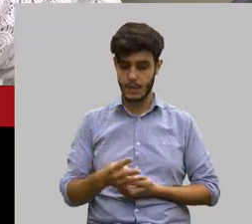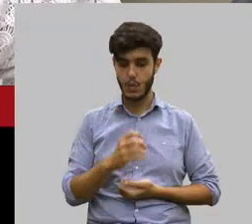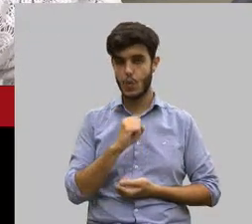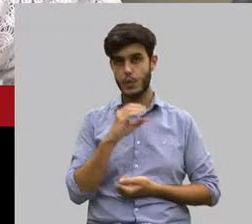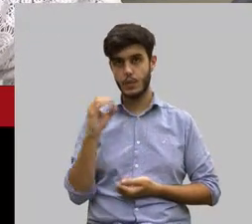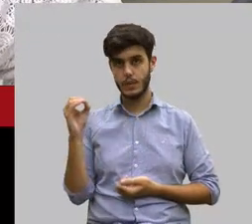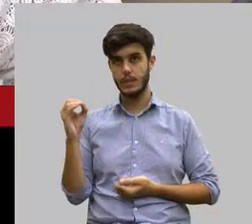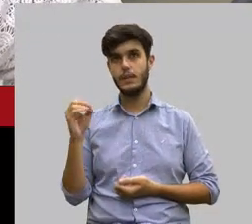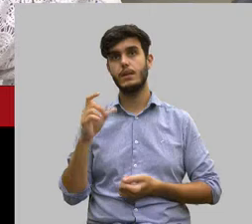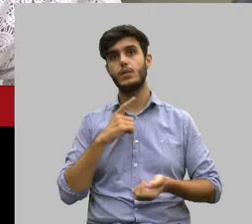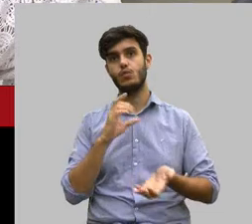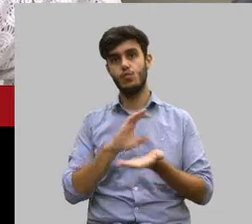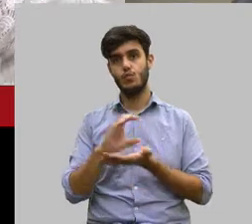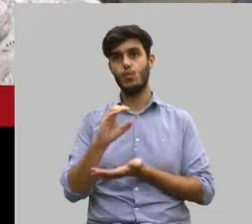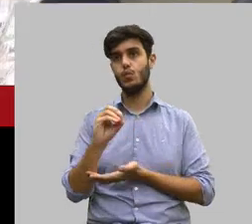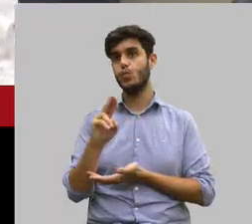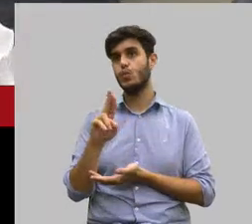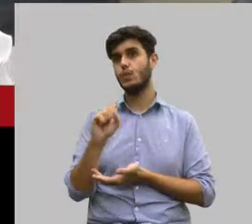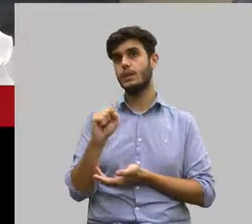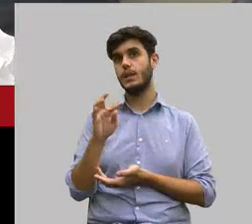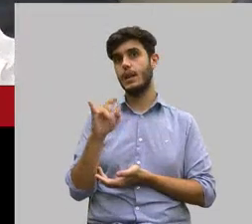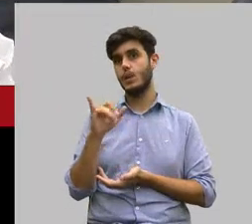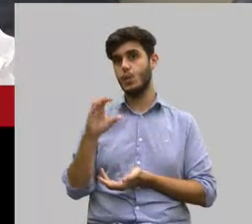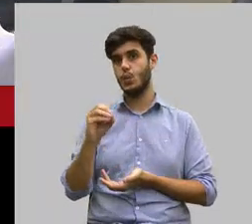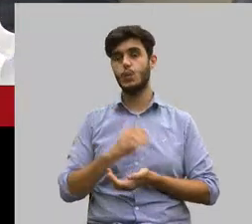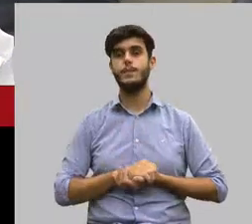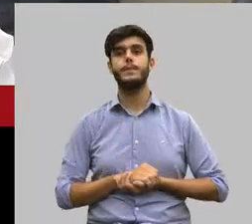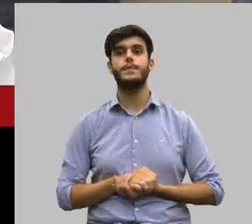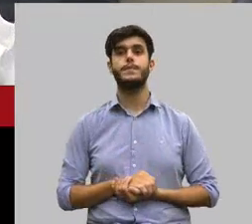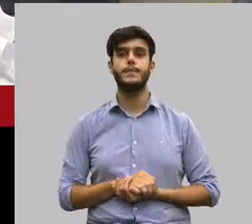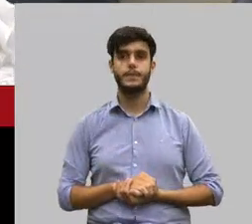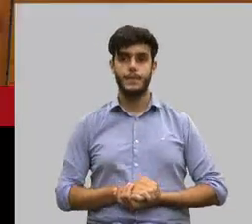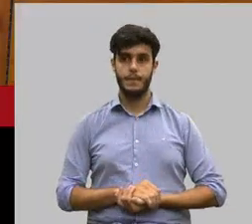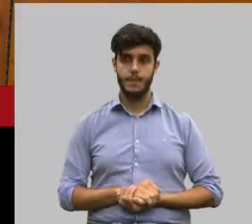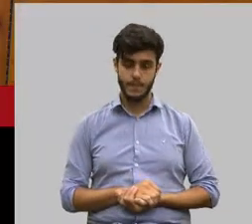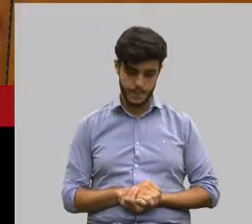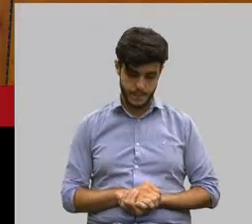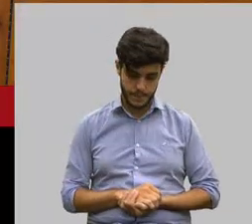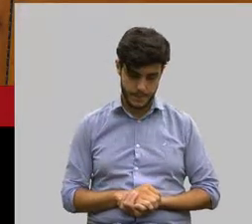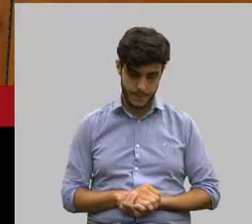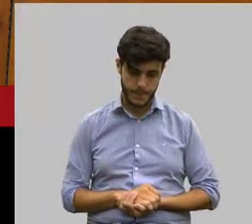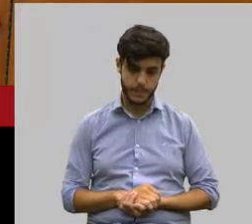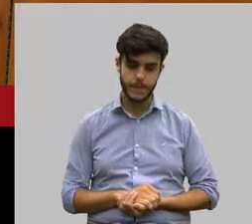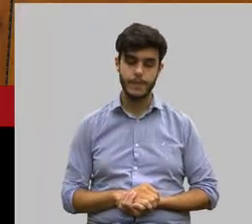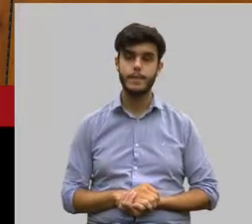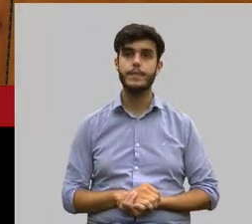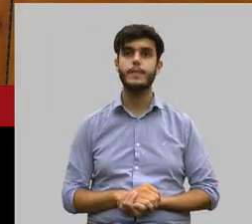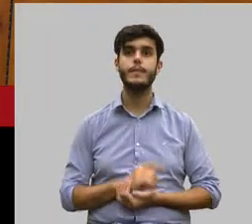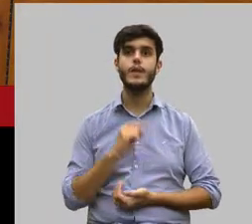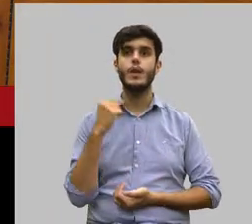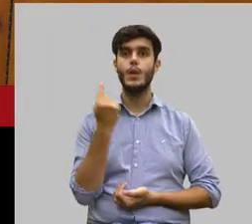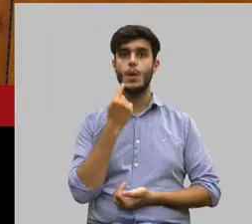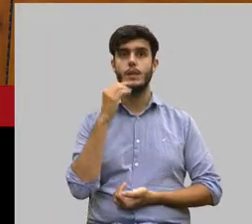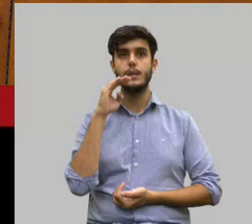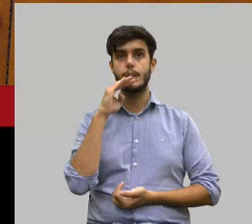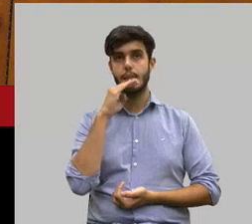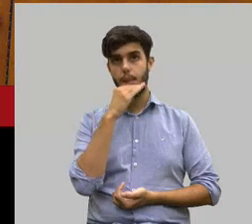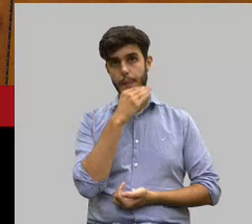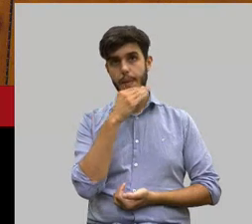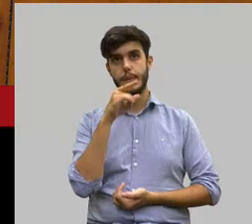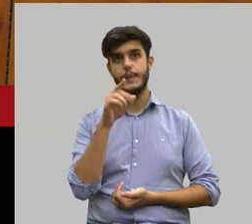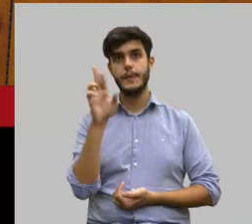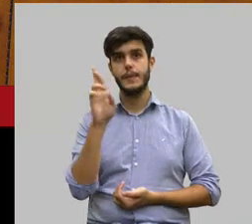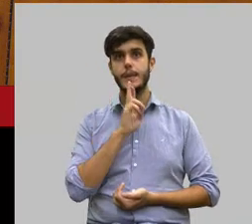de custeio Ok nessas naturezas todas ok a gente percebe que a a a as